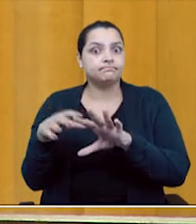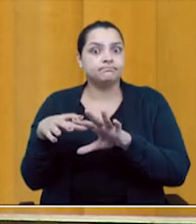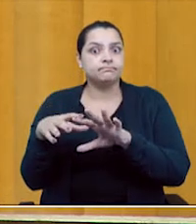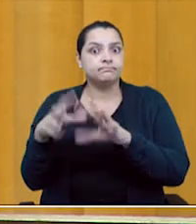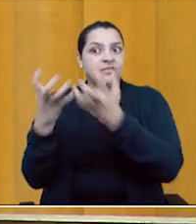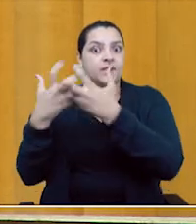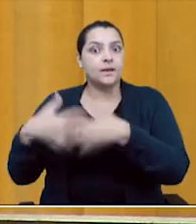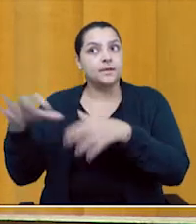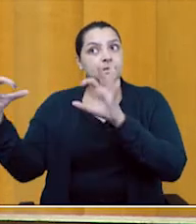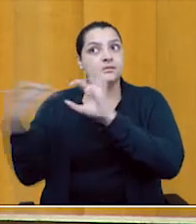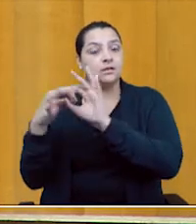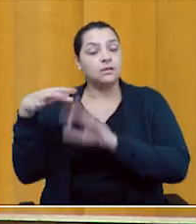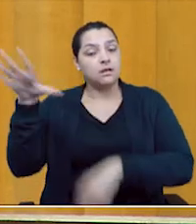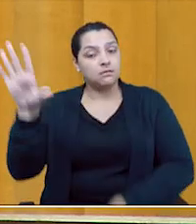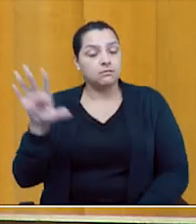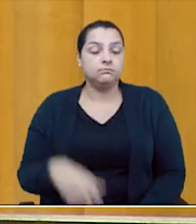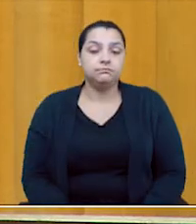integradas.